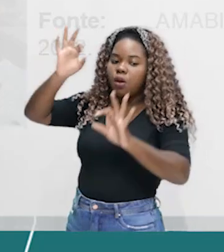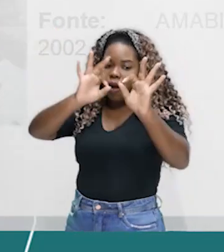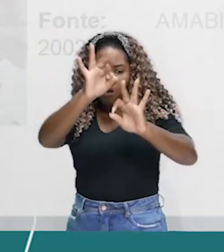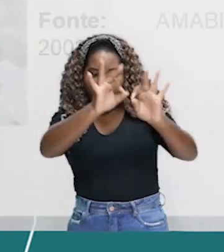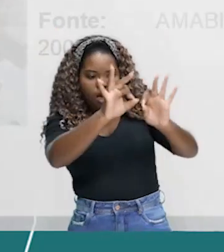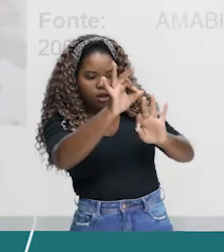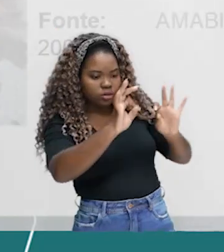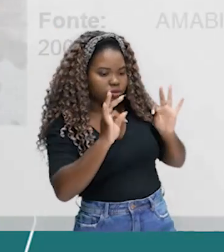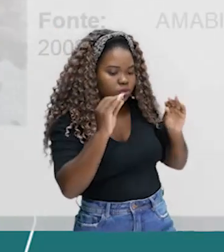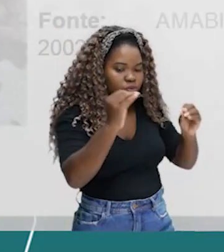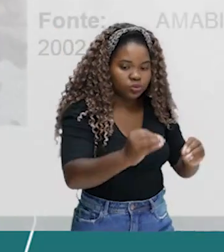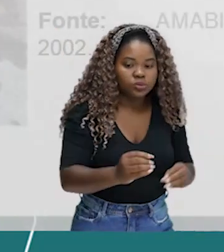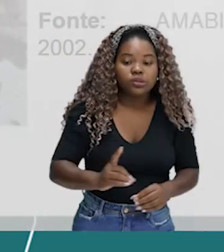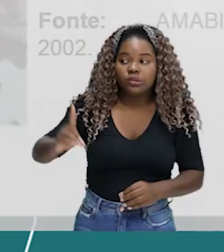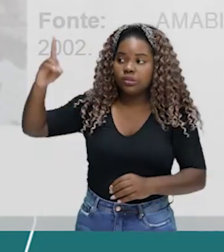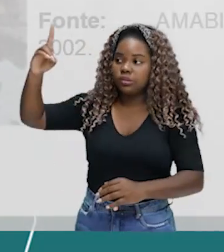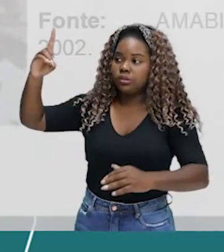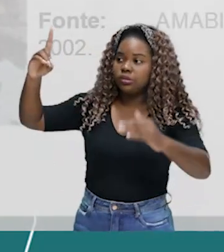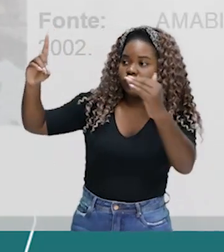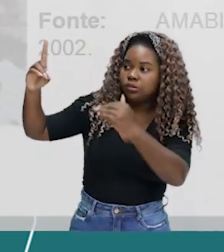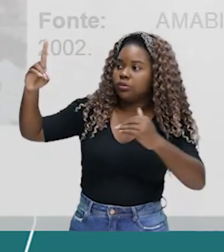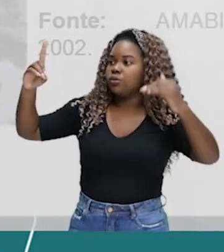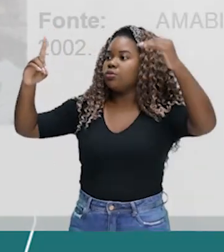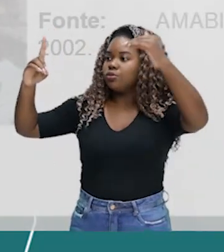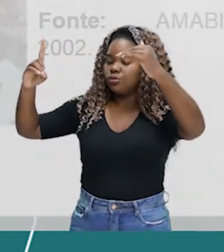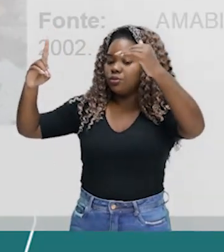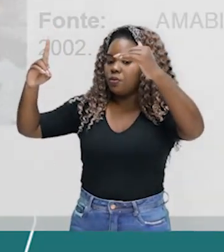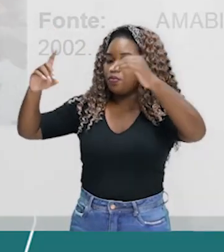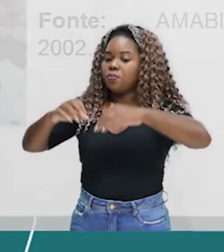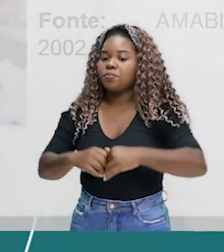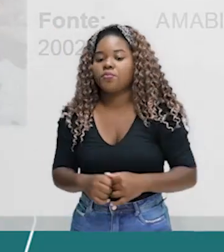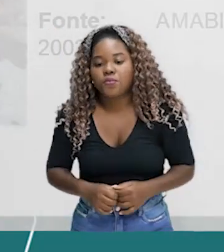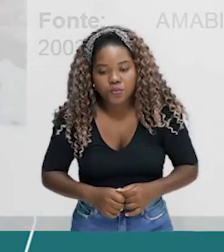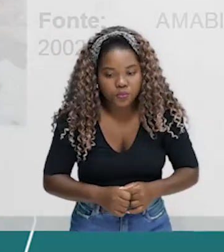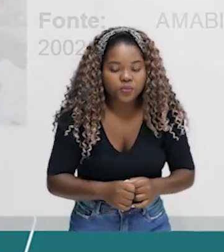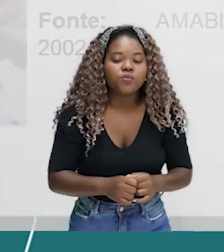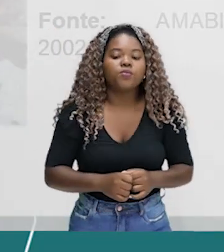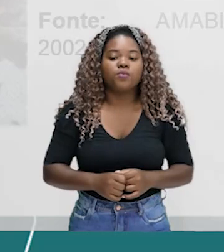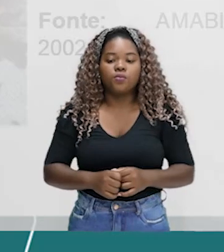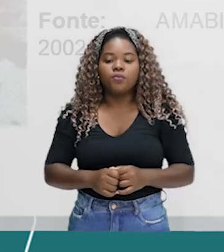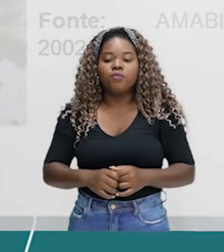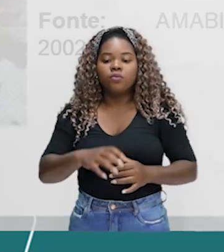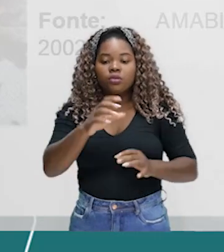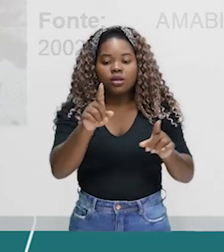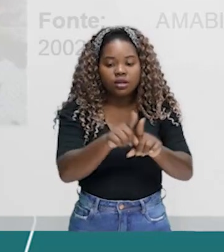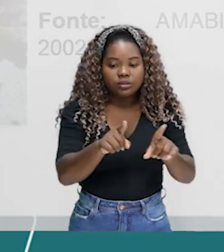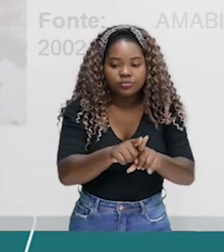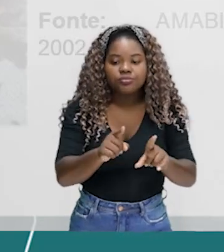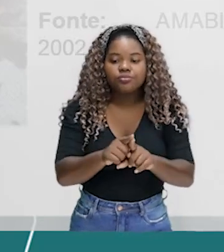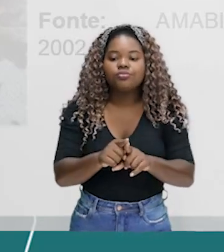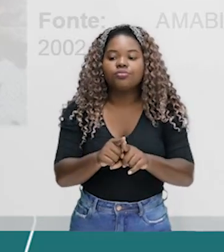Deus superior, né? O grande arquiteto, ele criou inclusive o homem, tá?